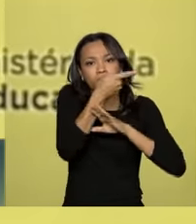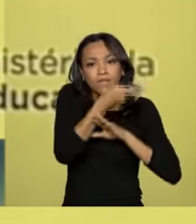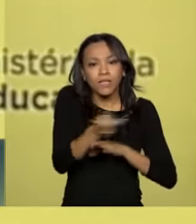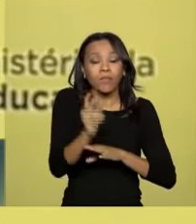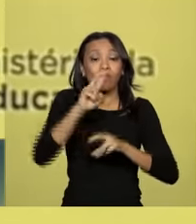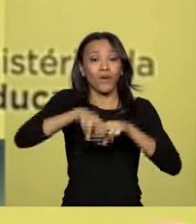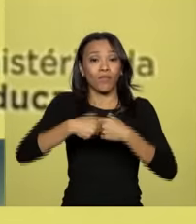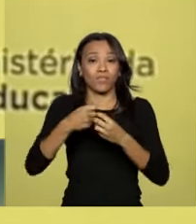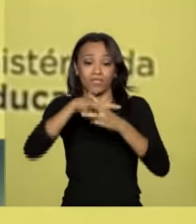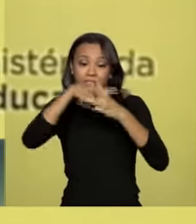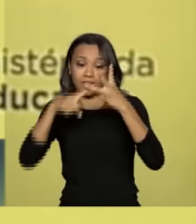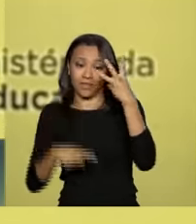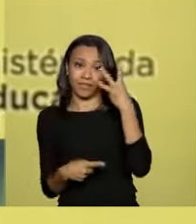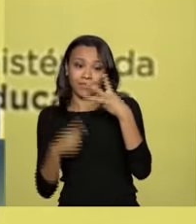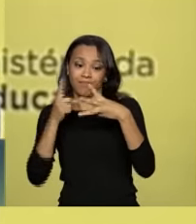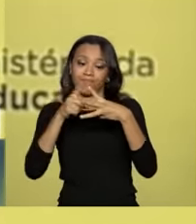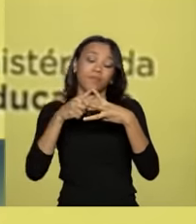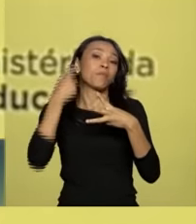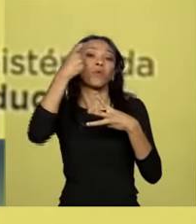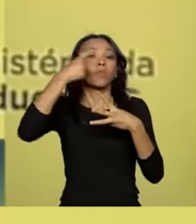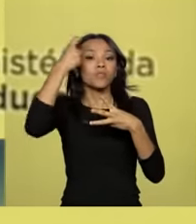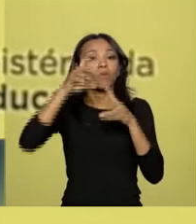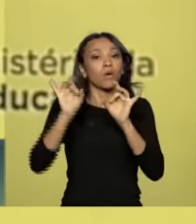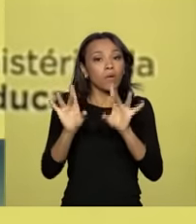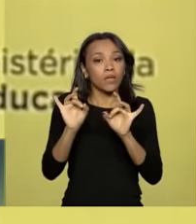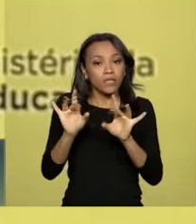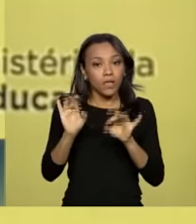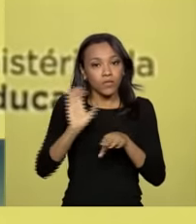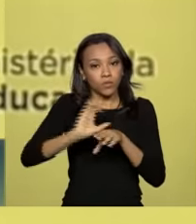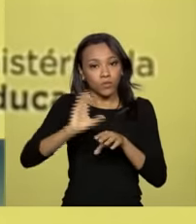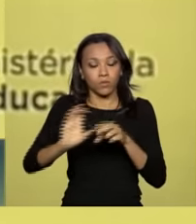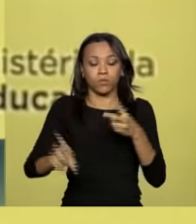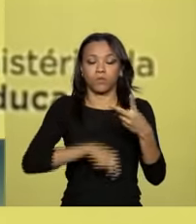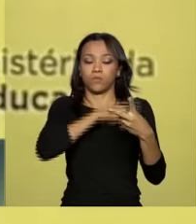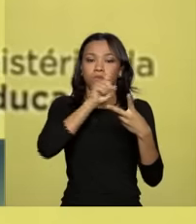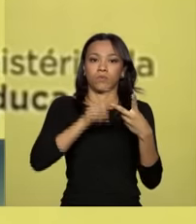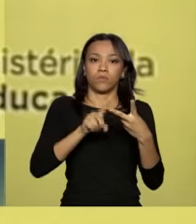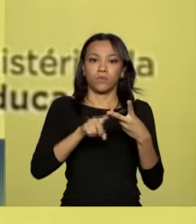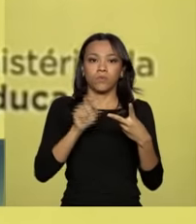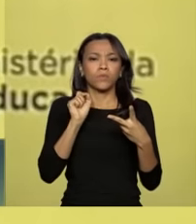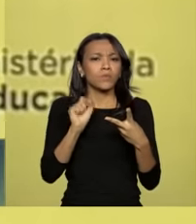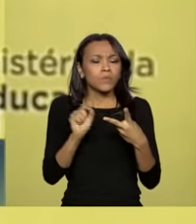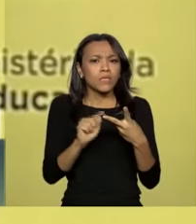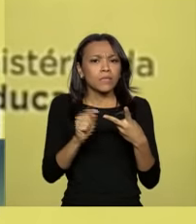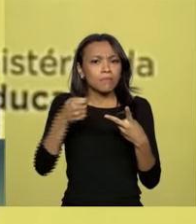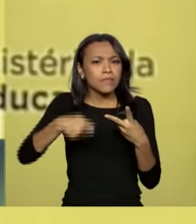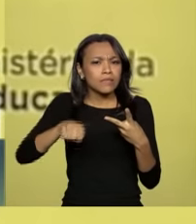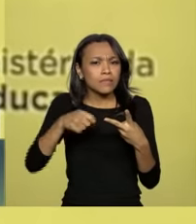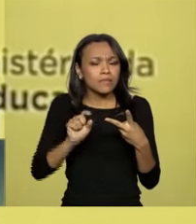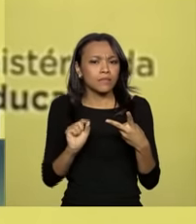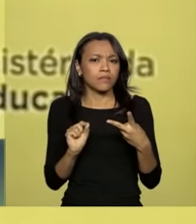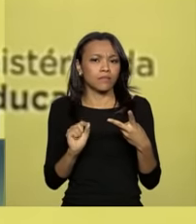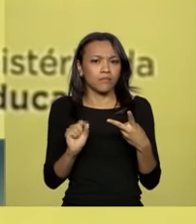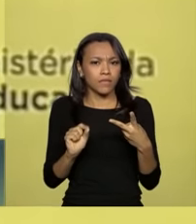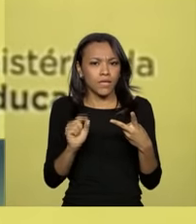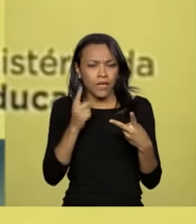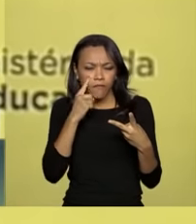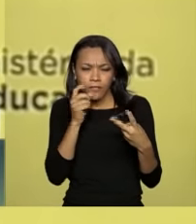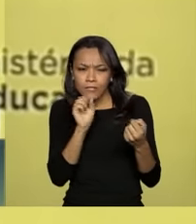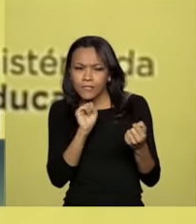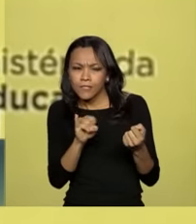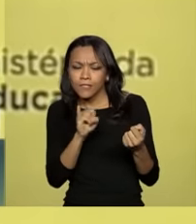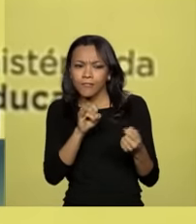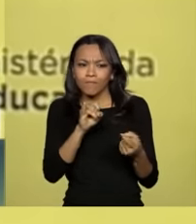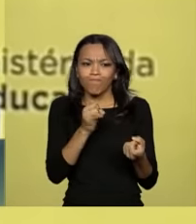questões principais. Uma é a preocupação com a qualidade, a segunda é a necessidade de verificação da